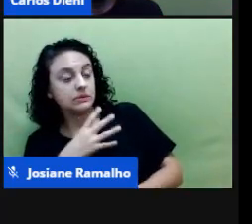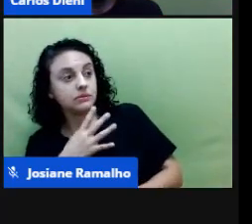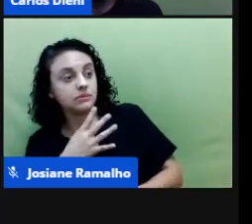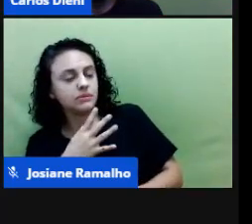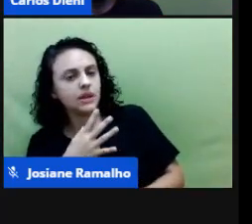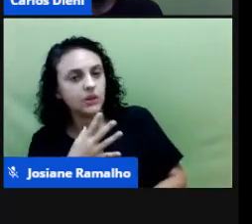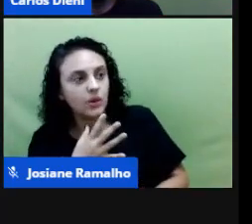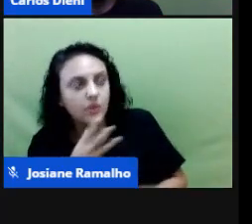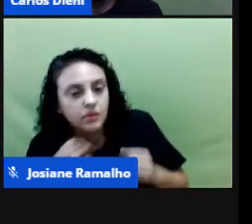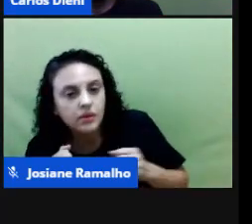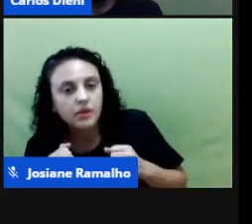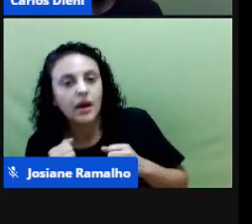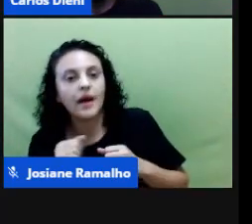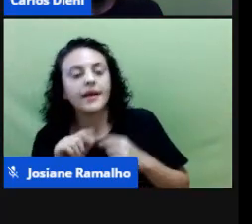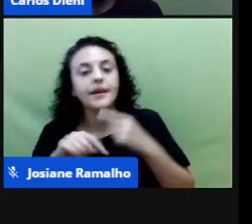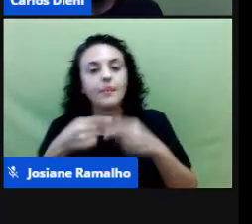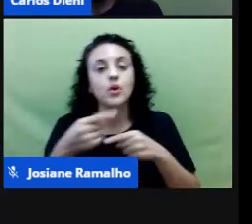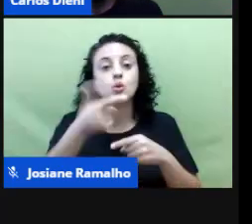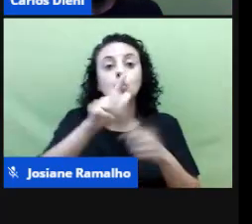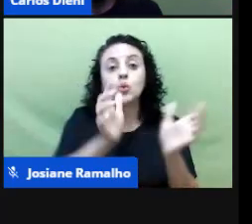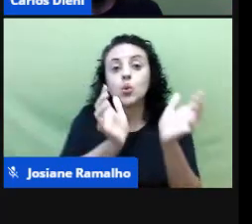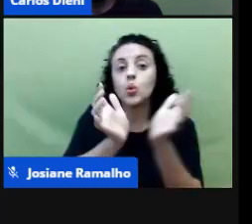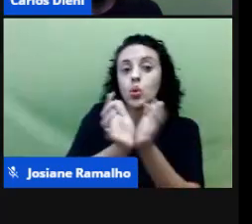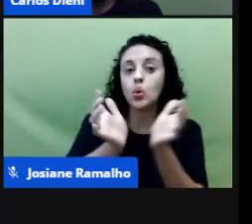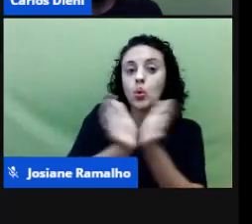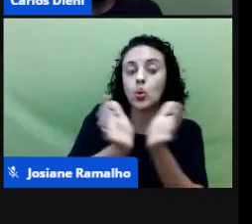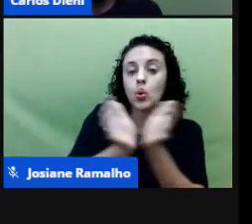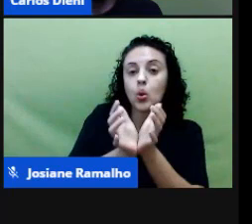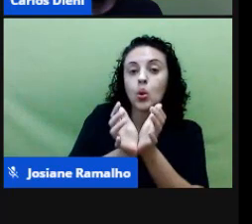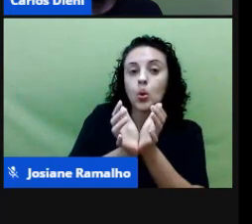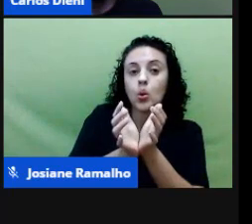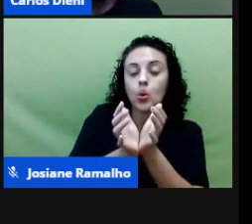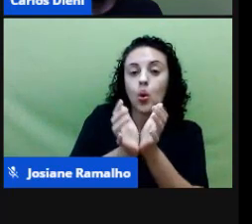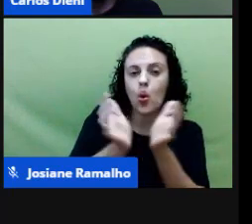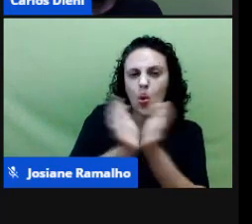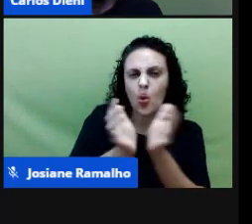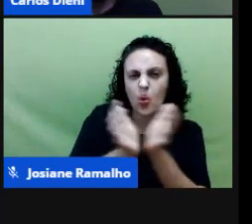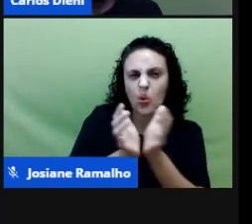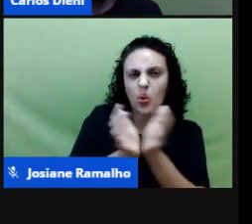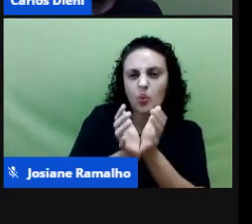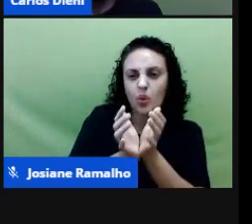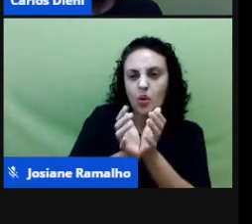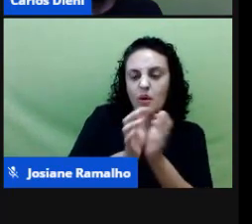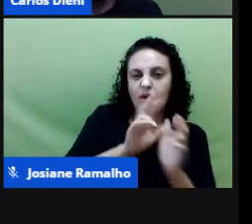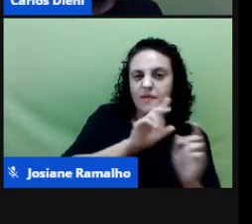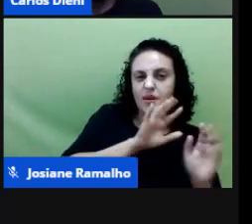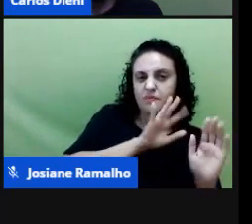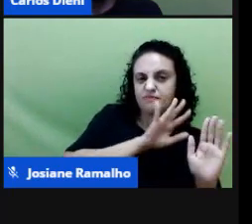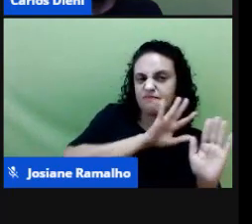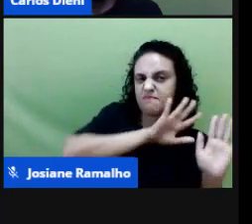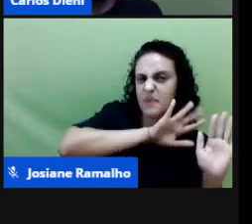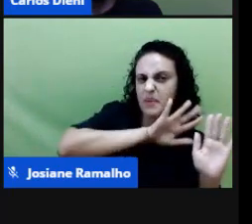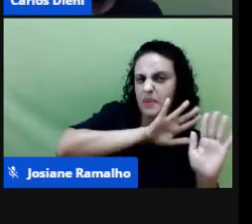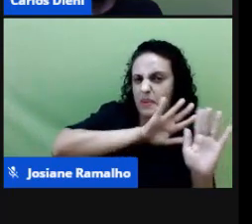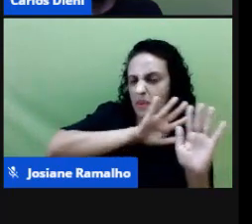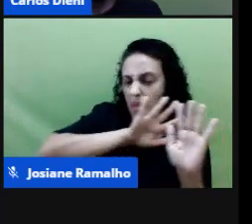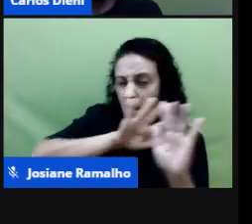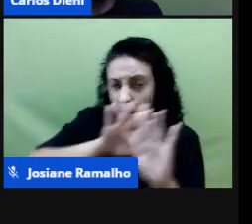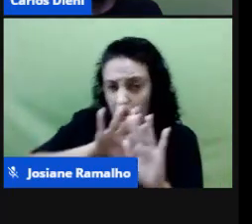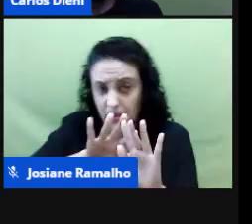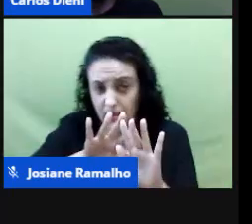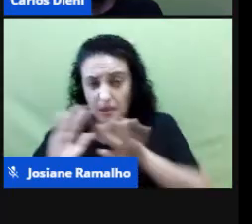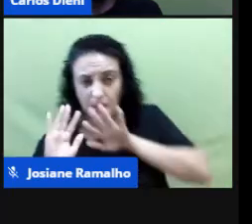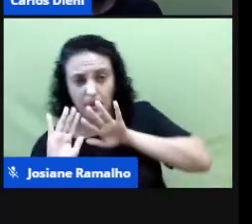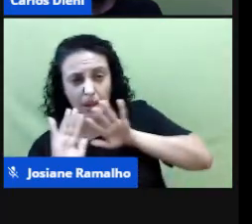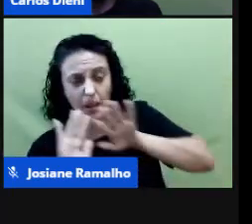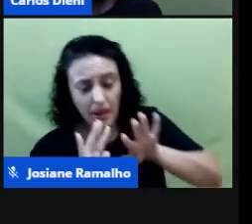mandaram eles parar. Nessa que mandaram eles parar, eles foram tudo correr e largaram os objetos tudo assim no chão. E nisso eu tava passando no momento. Eu ia pedir a carona,